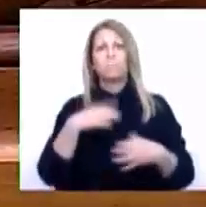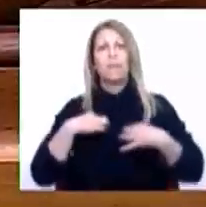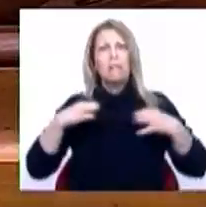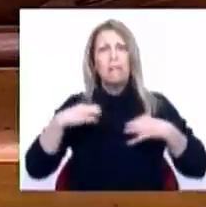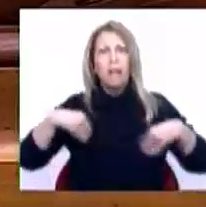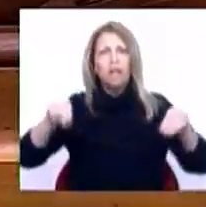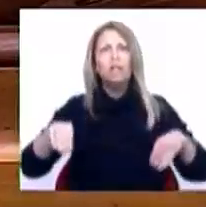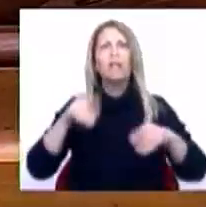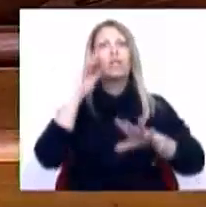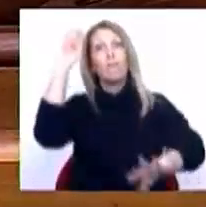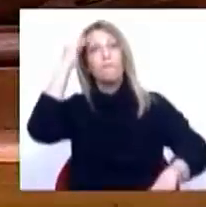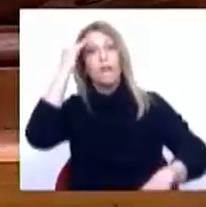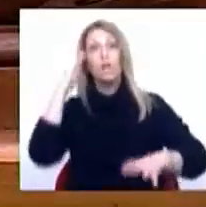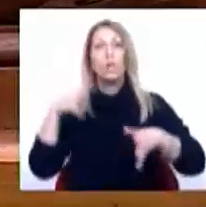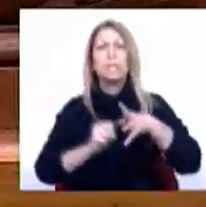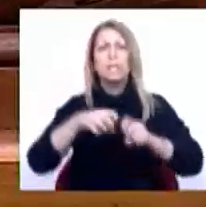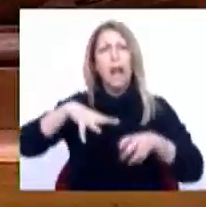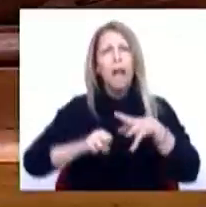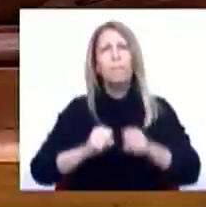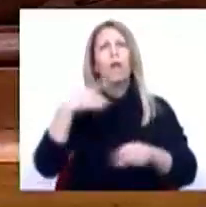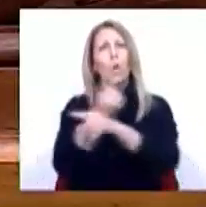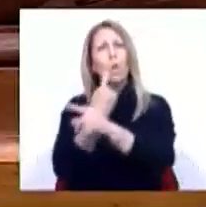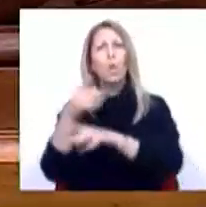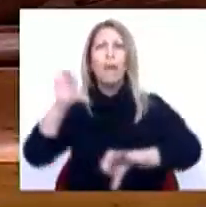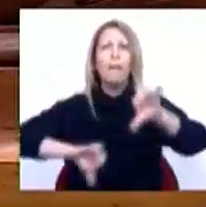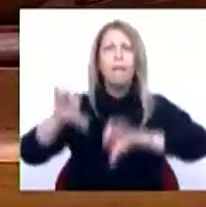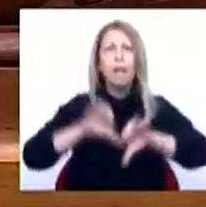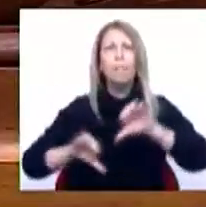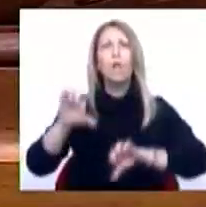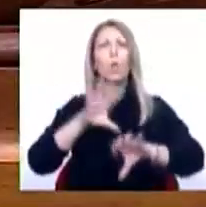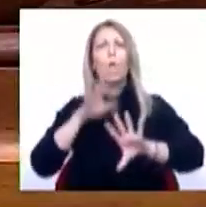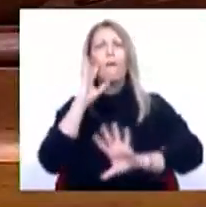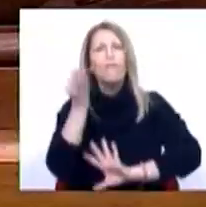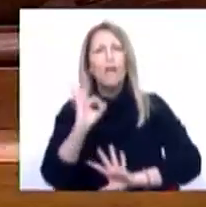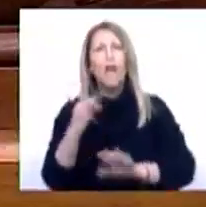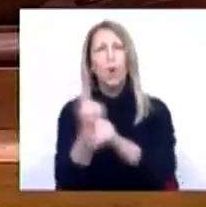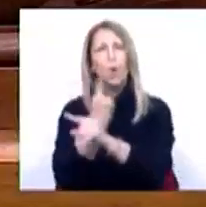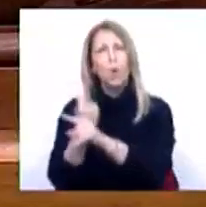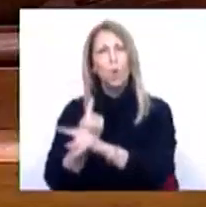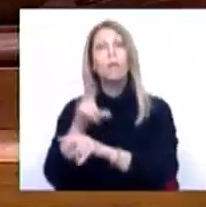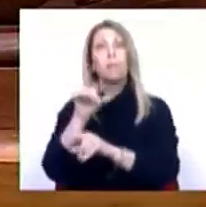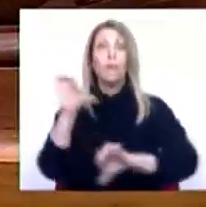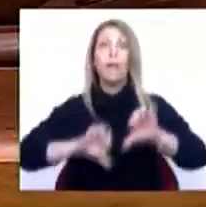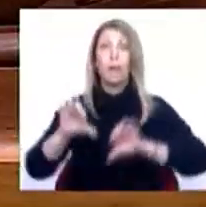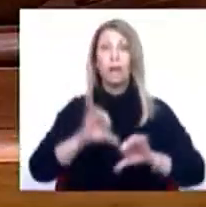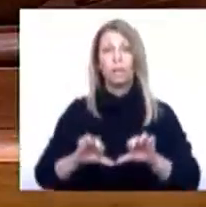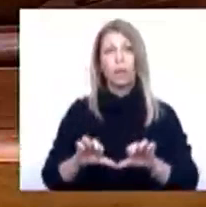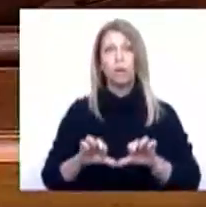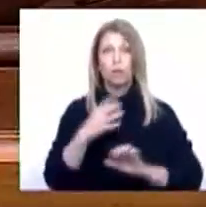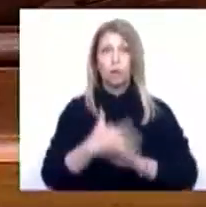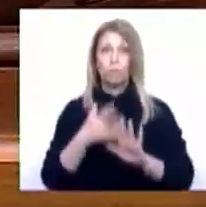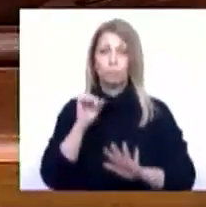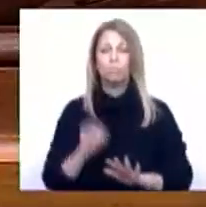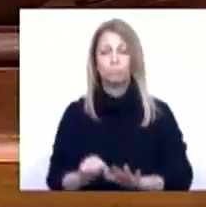à cerâmica, aos produtos químicos, às siderurgias, às indústrias químicas. E, portanto, o conjunto